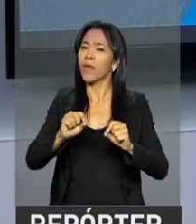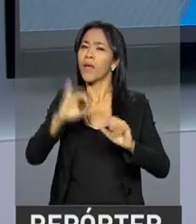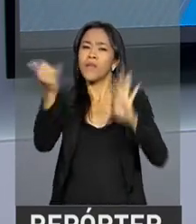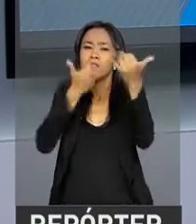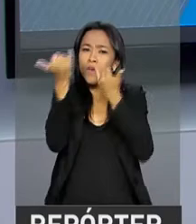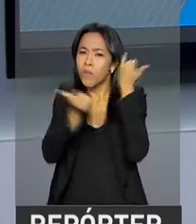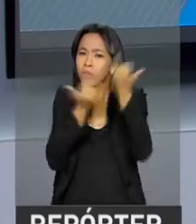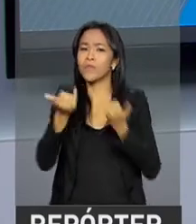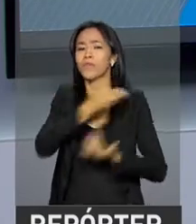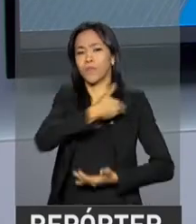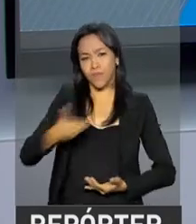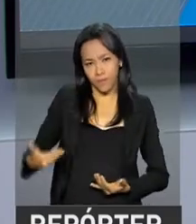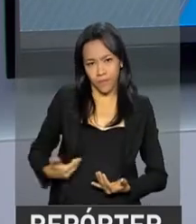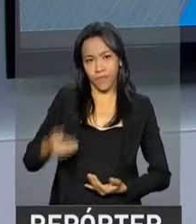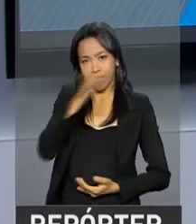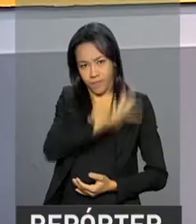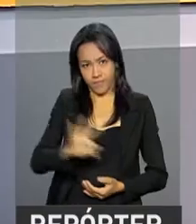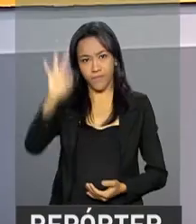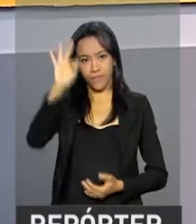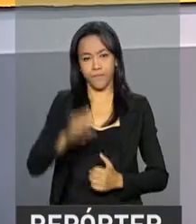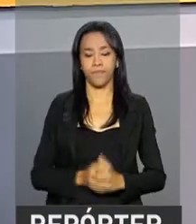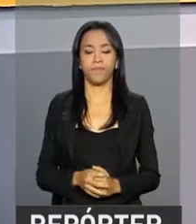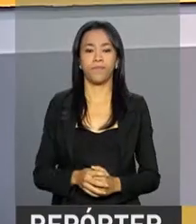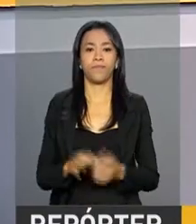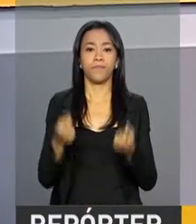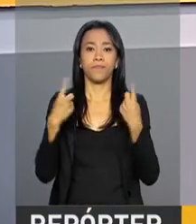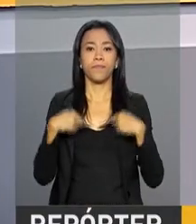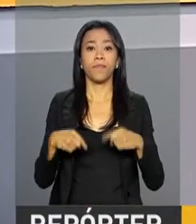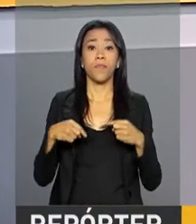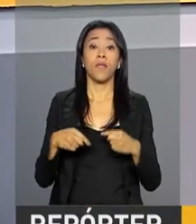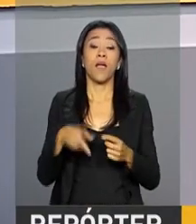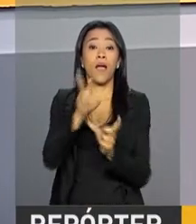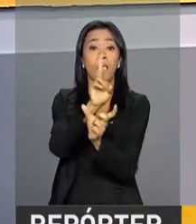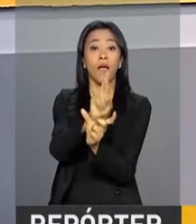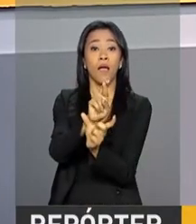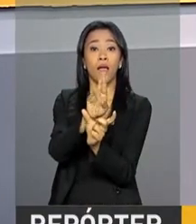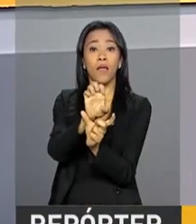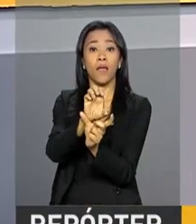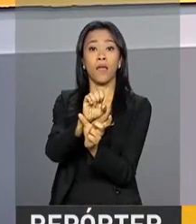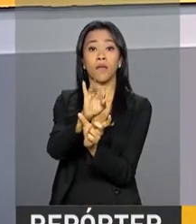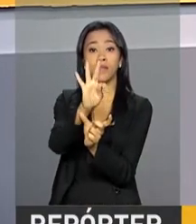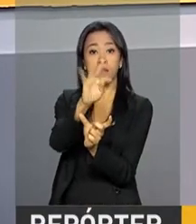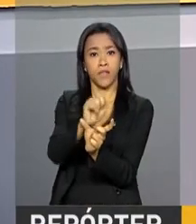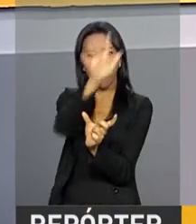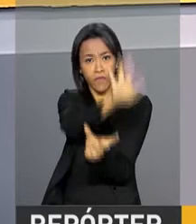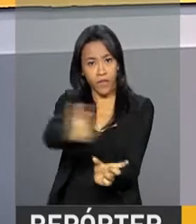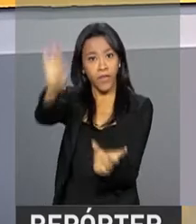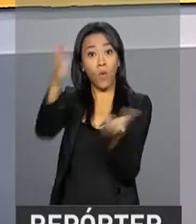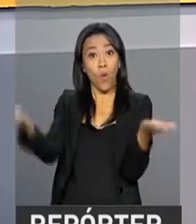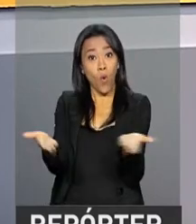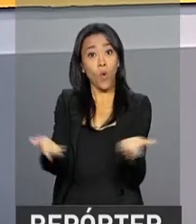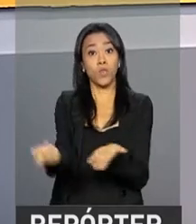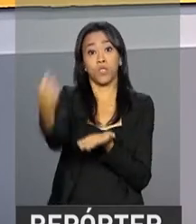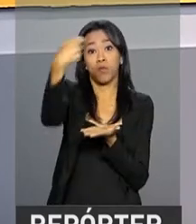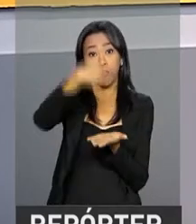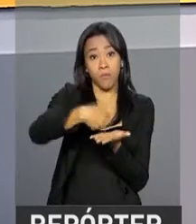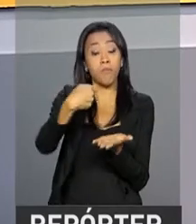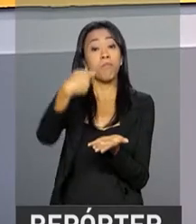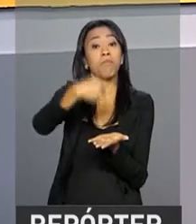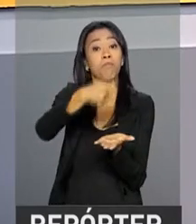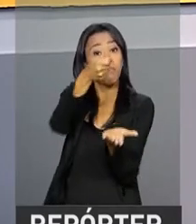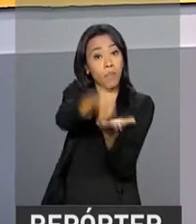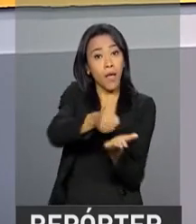as notícias do governo federal a receita federal paga hoje as restituições do terceiro lote do imposto de